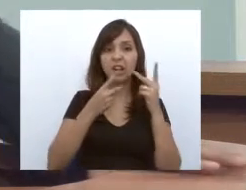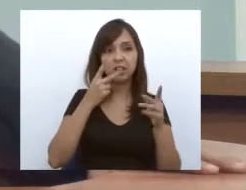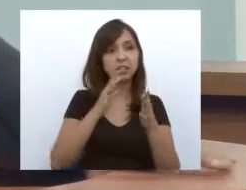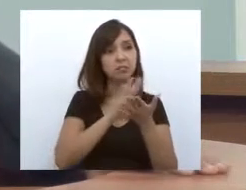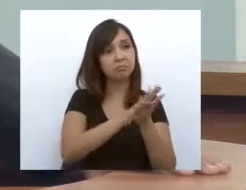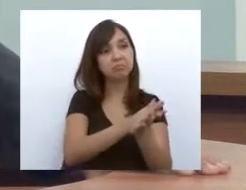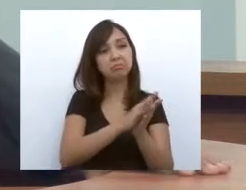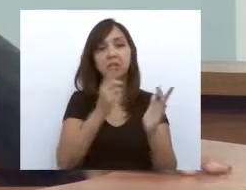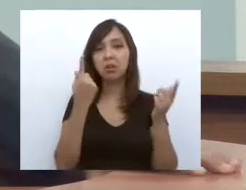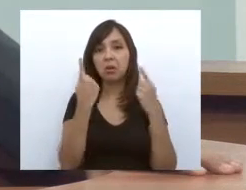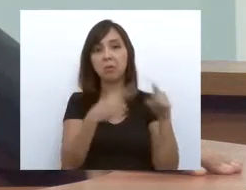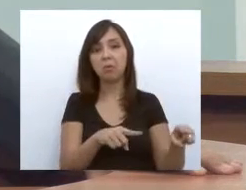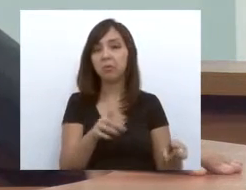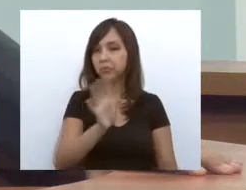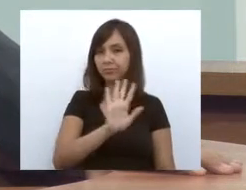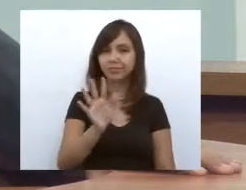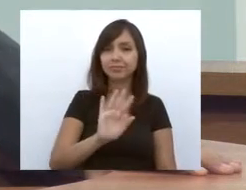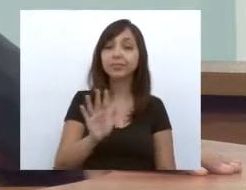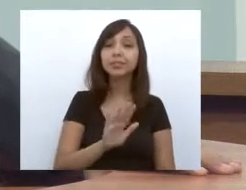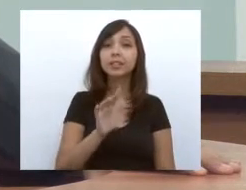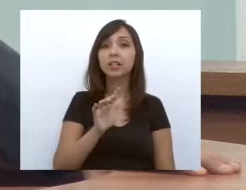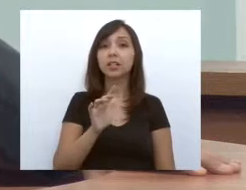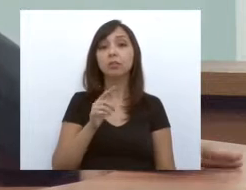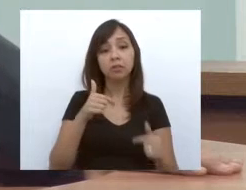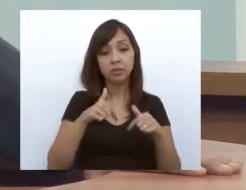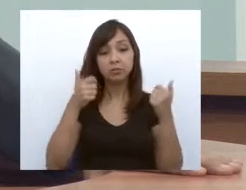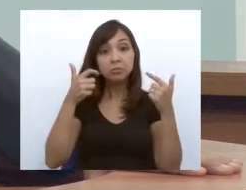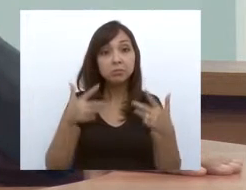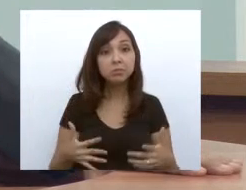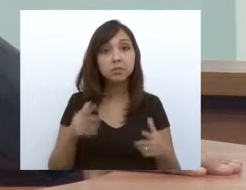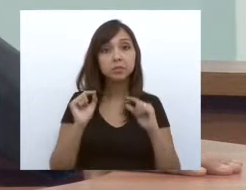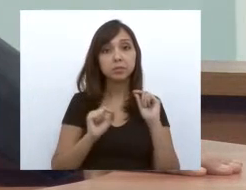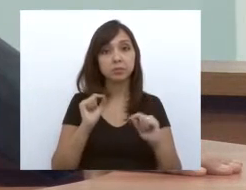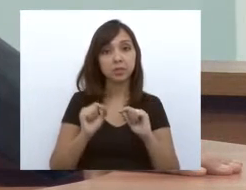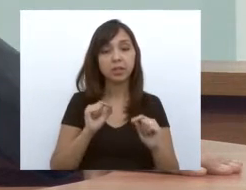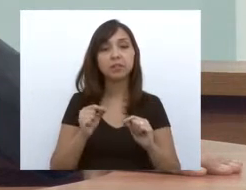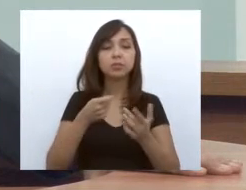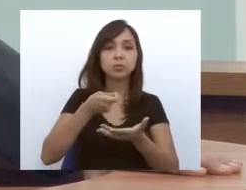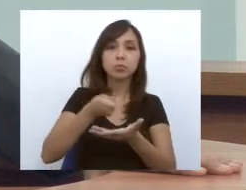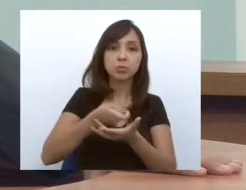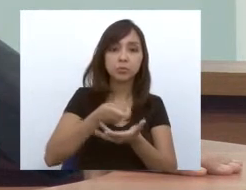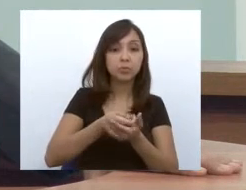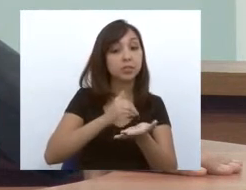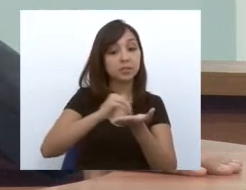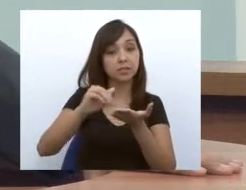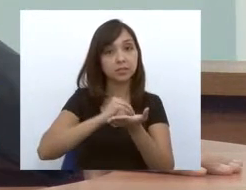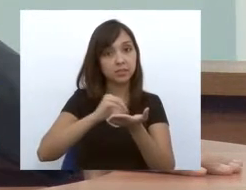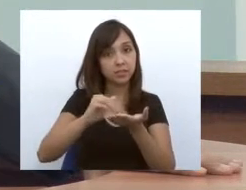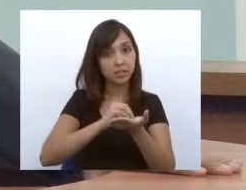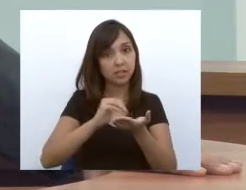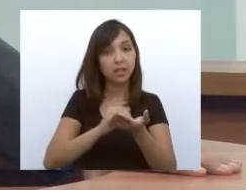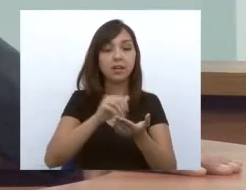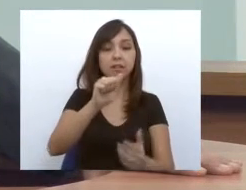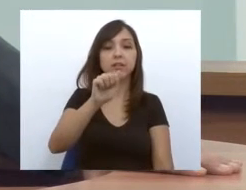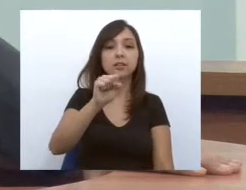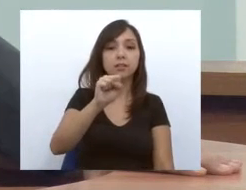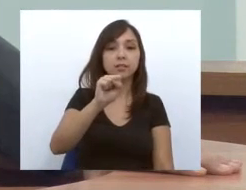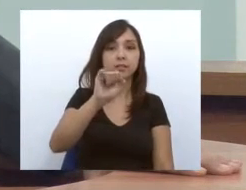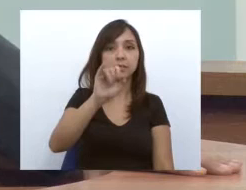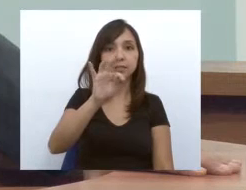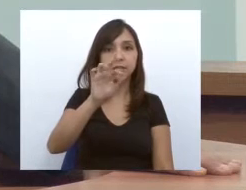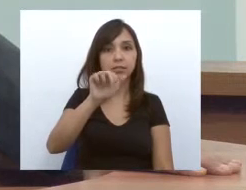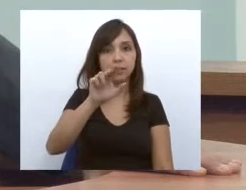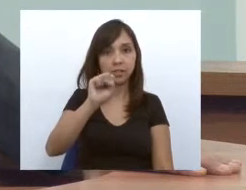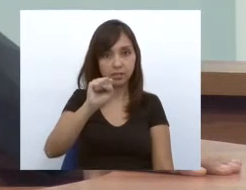ali com a verdade. Então eu acho que nós temos que cobrar da Secretaria de Assistência Social, do governo que realizou